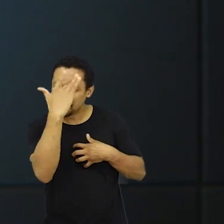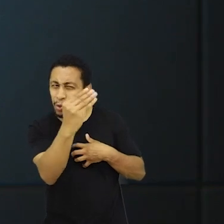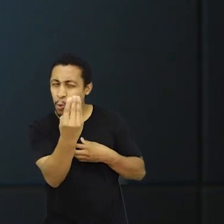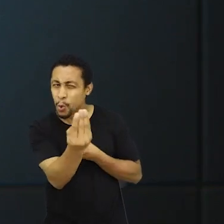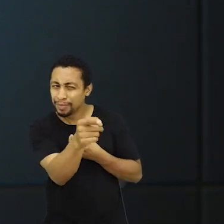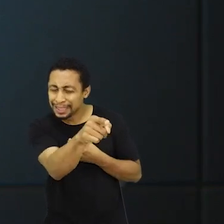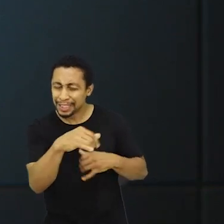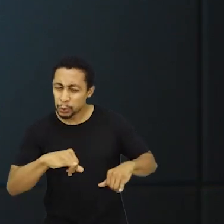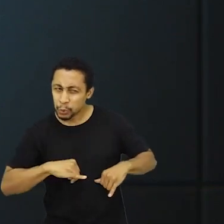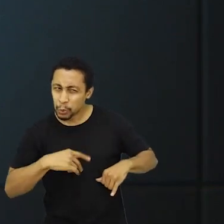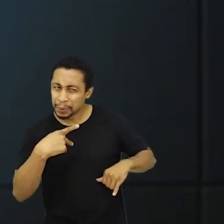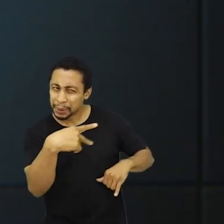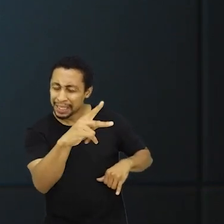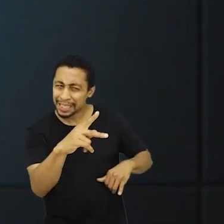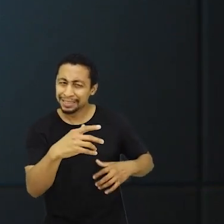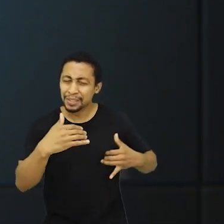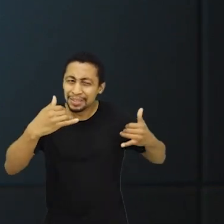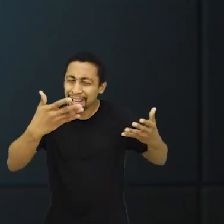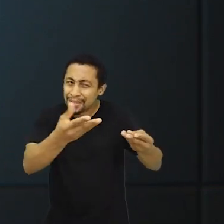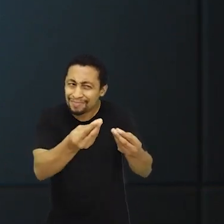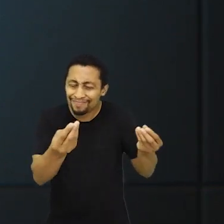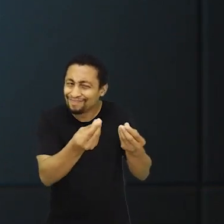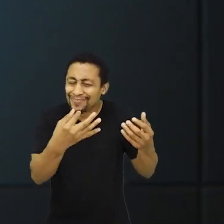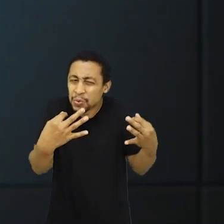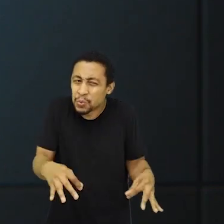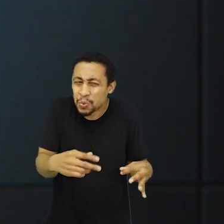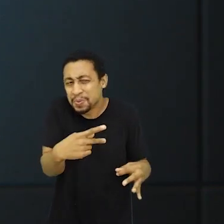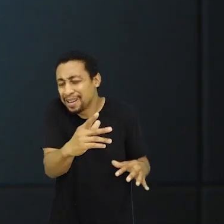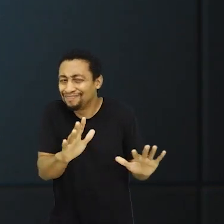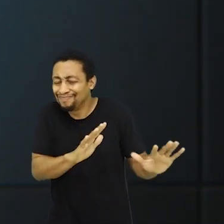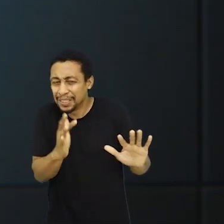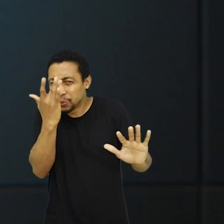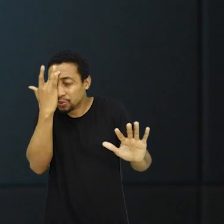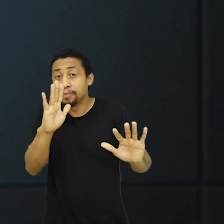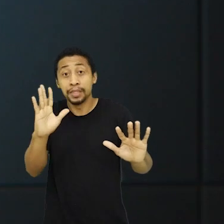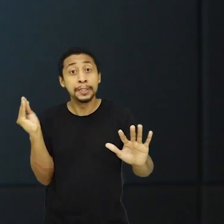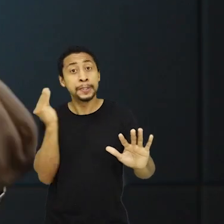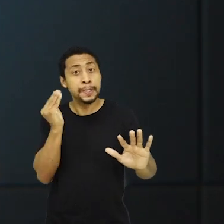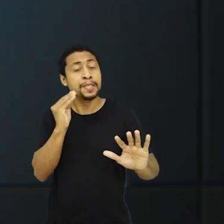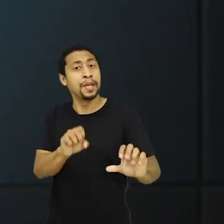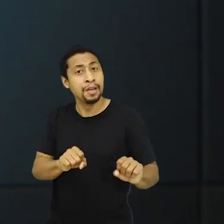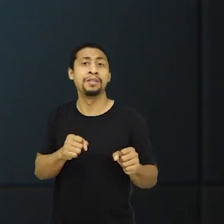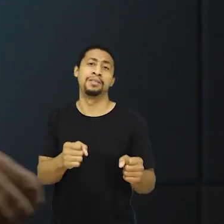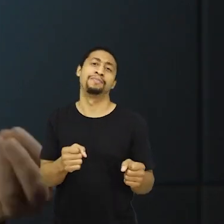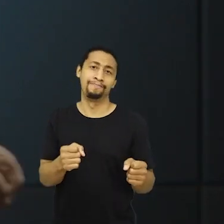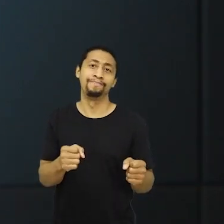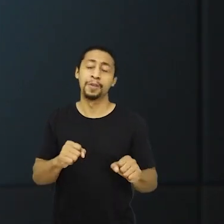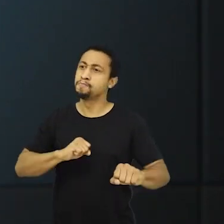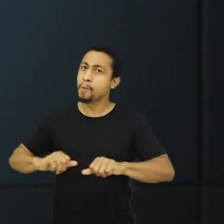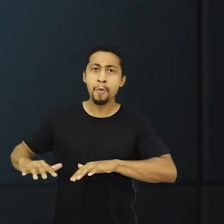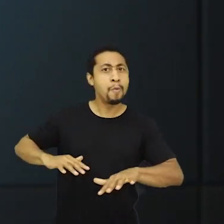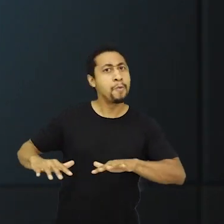do outro. E é isso que eu acho que perpassa todos os tipos de